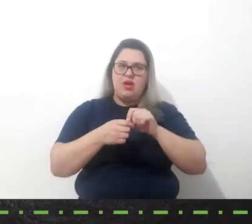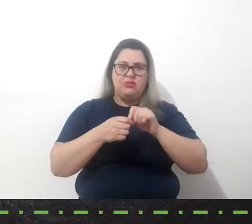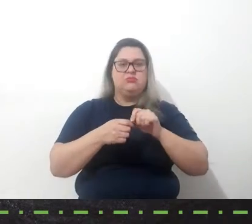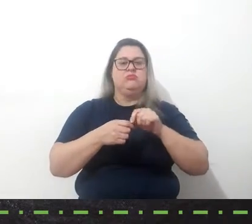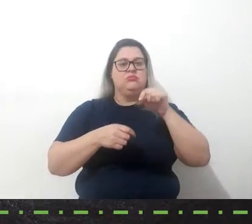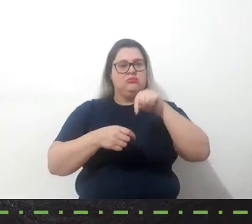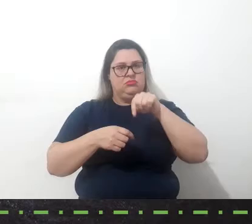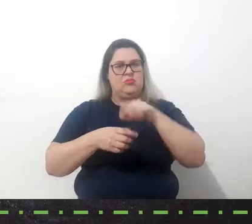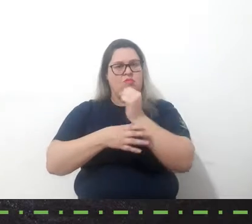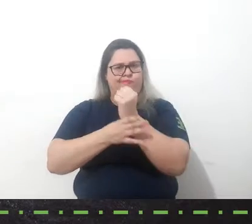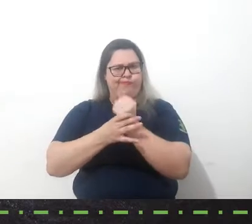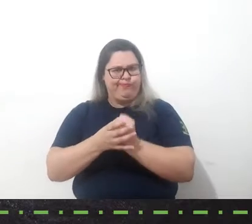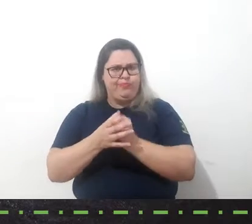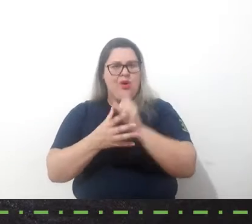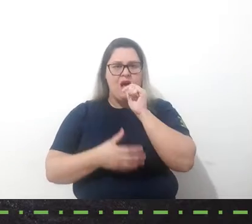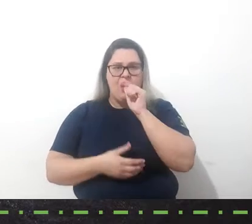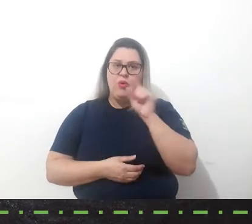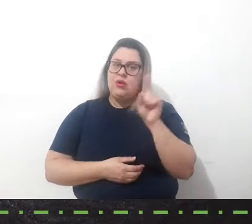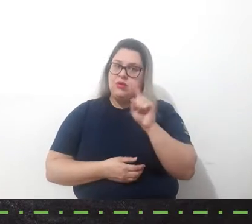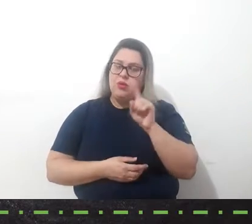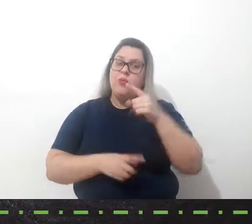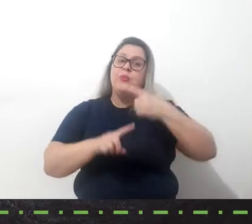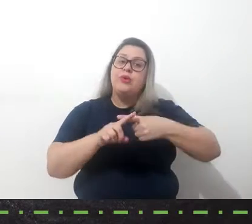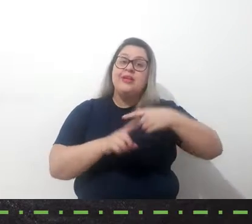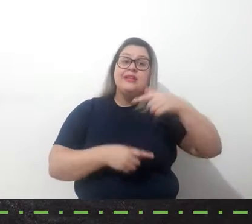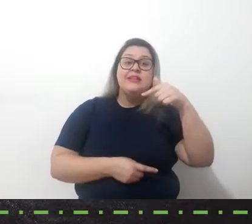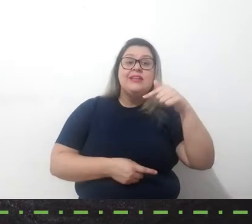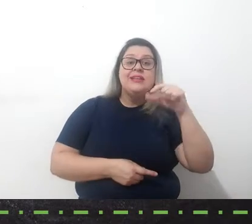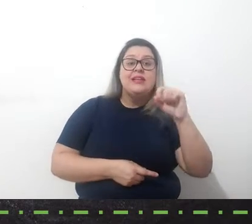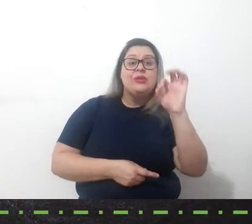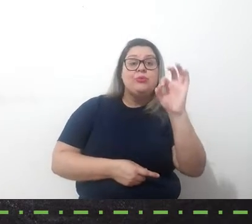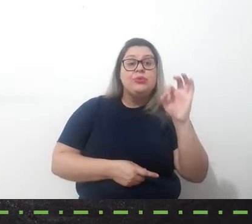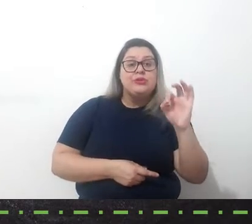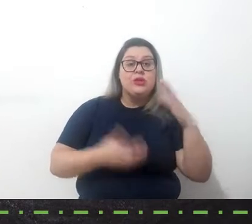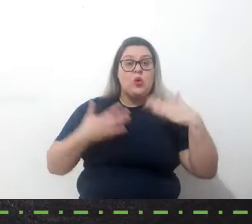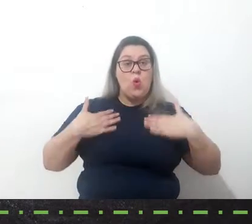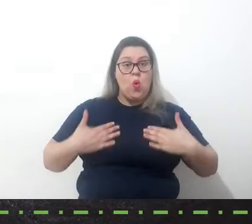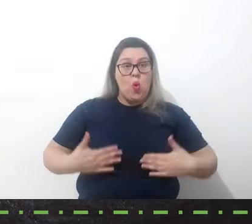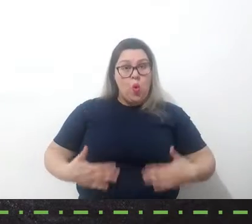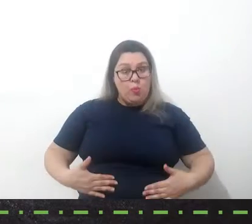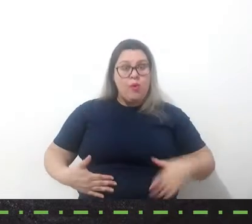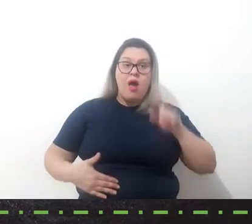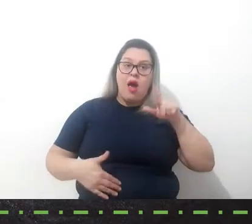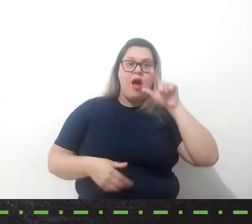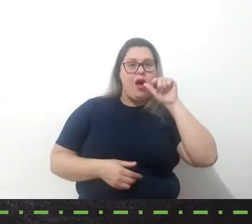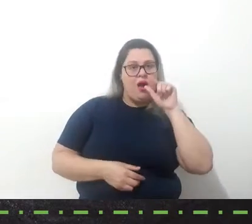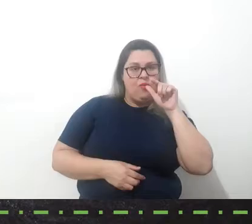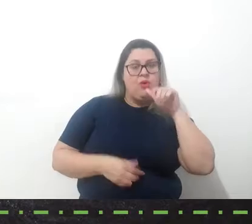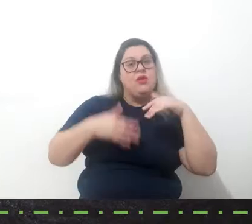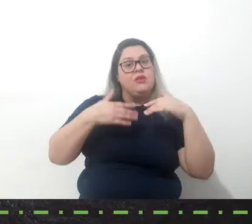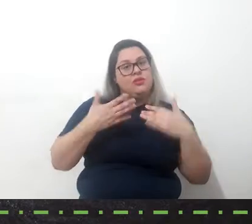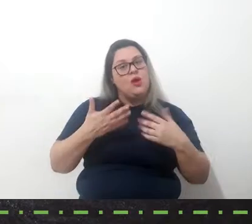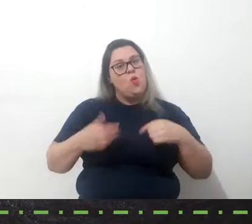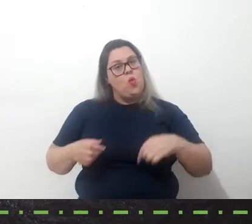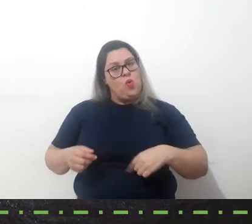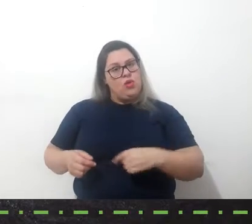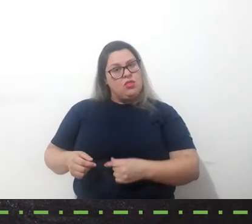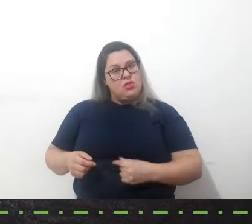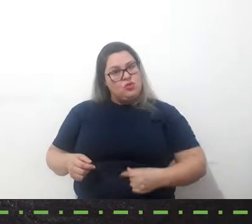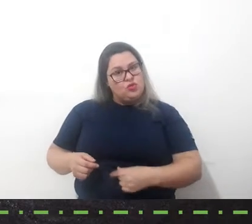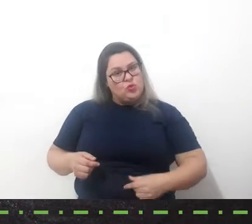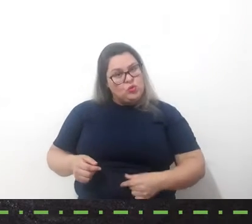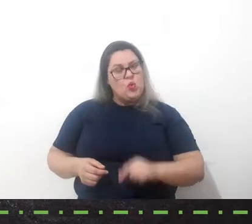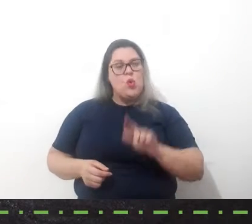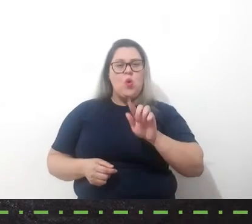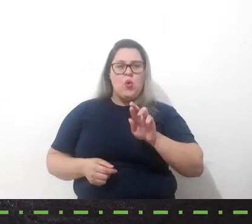porque 70% do nosso corpo é água. Então, é essa a função do intestino grosso. O intestino grosso,